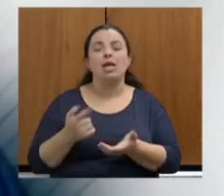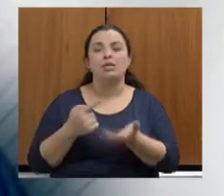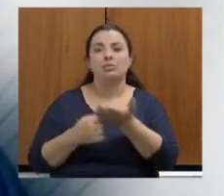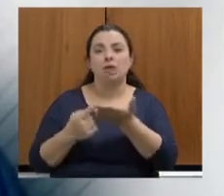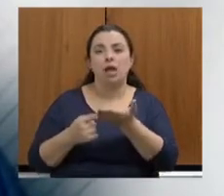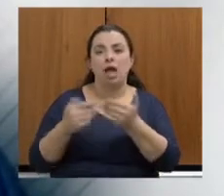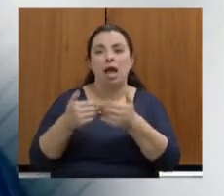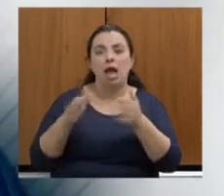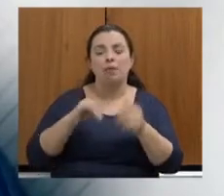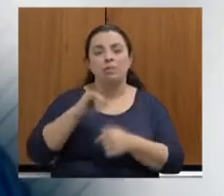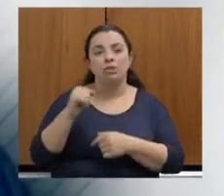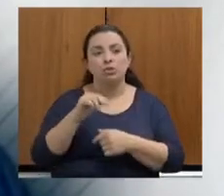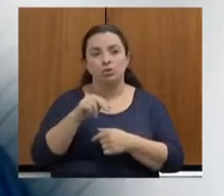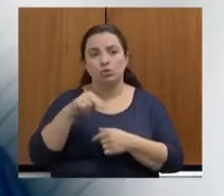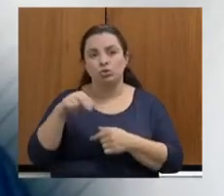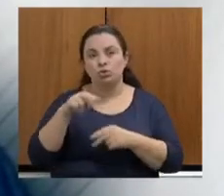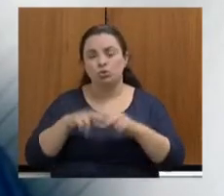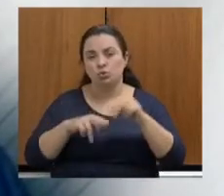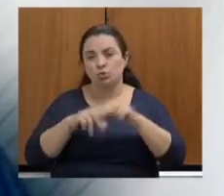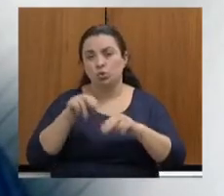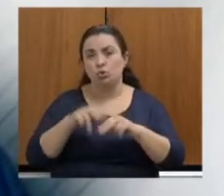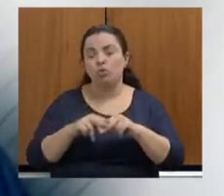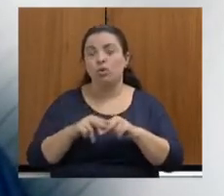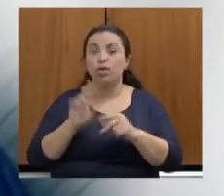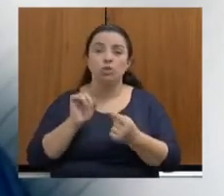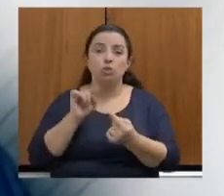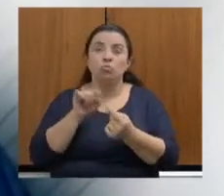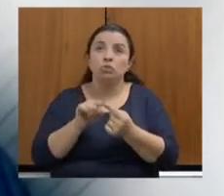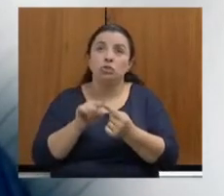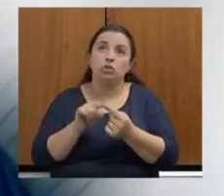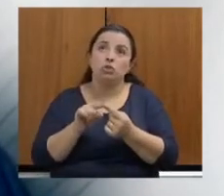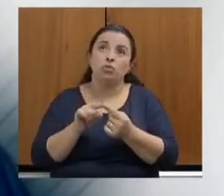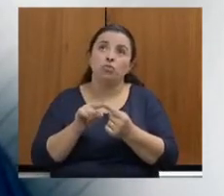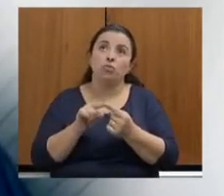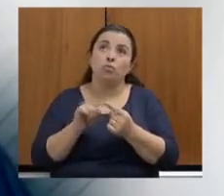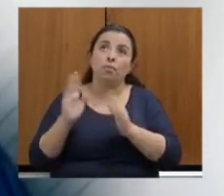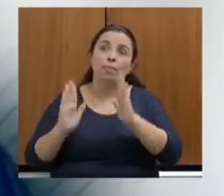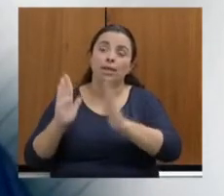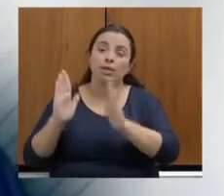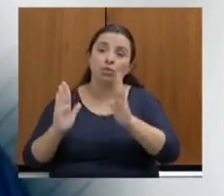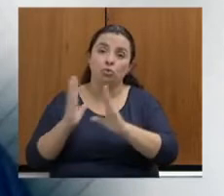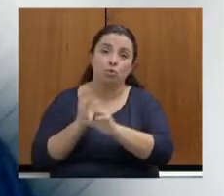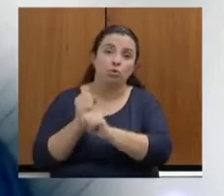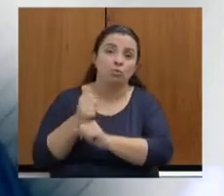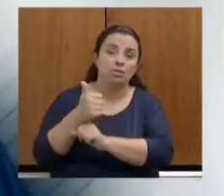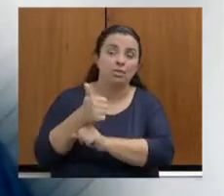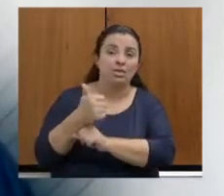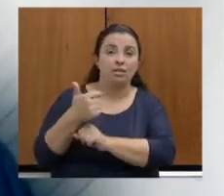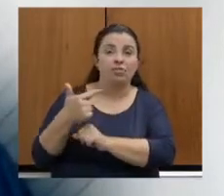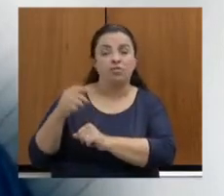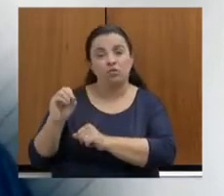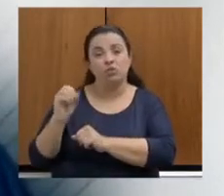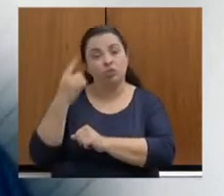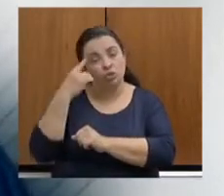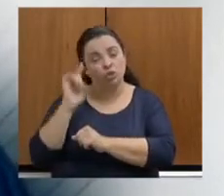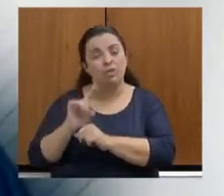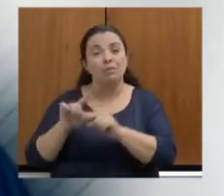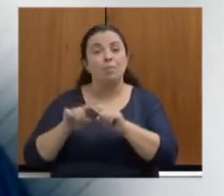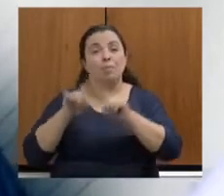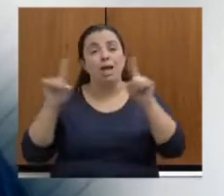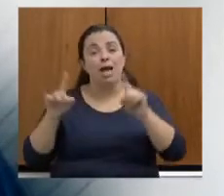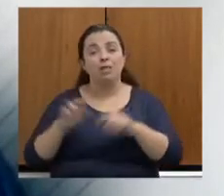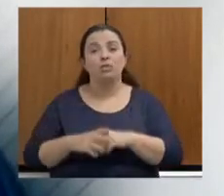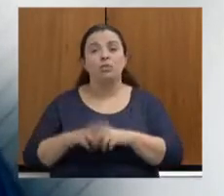com o objetivo inicial de durar 120 dias mas já se sabem o que pela complexidade dos temas